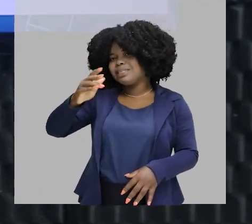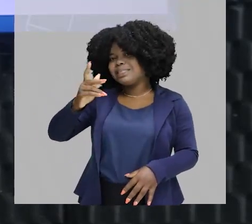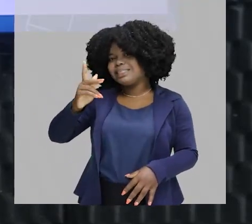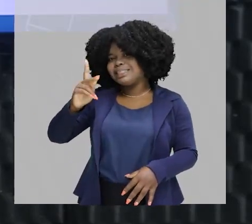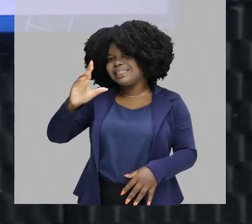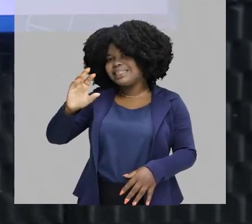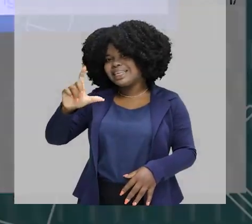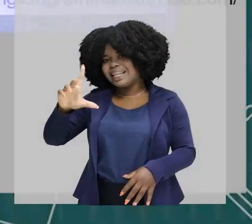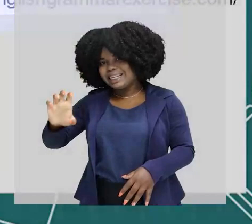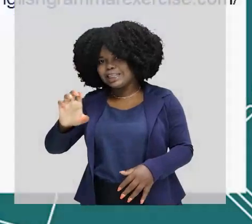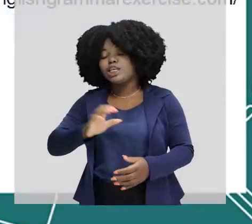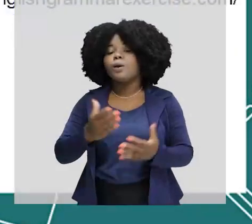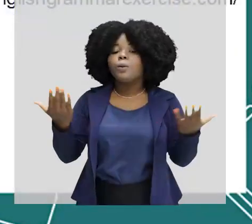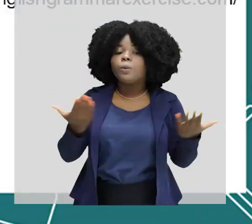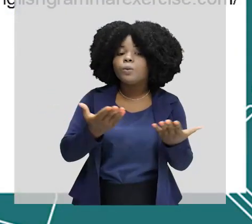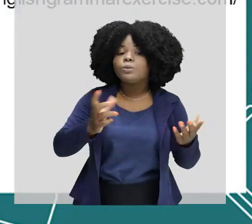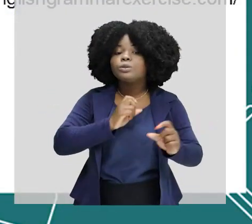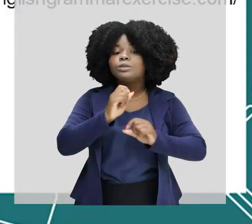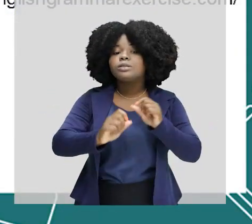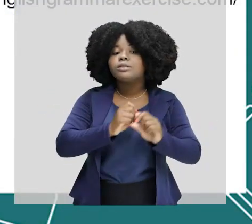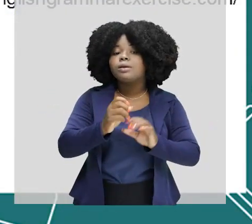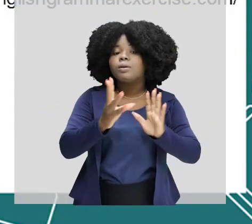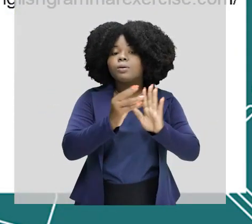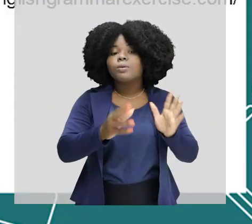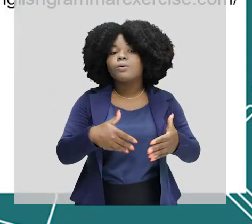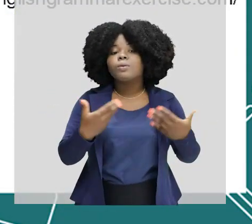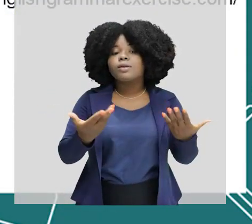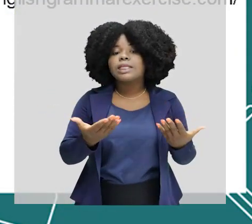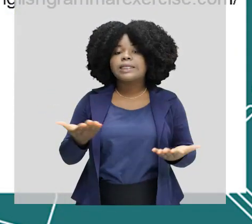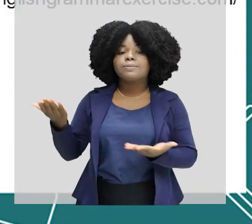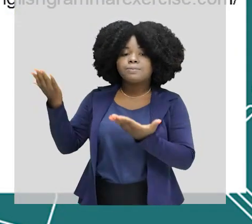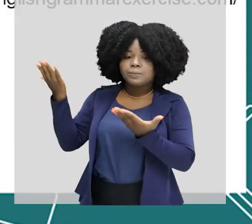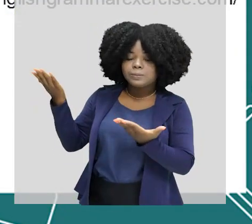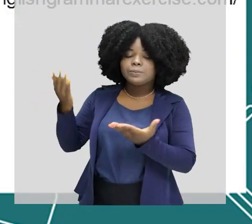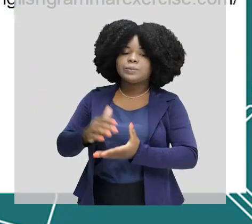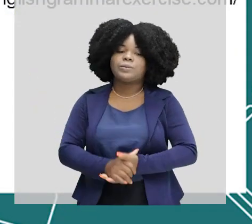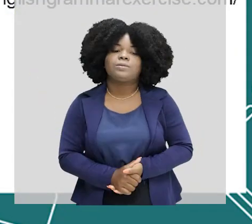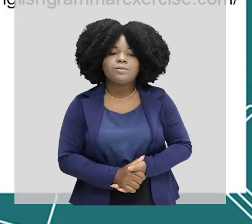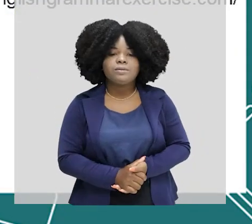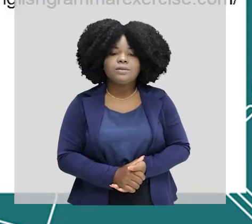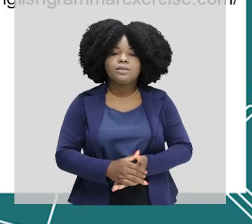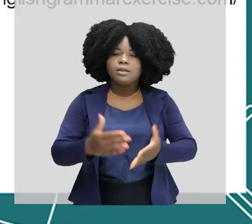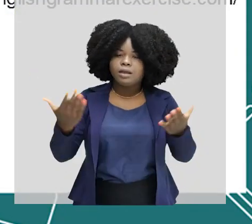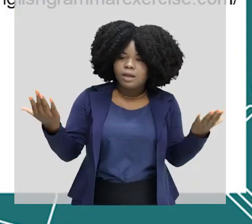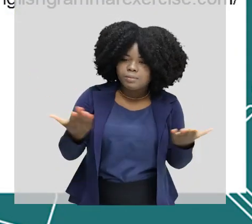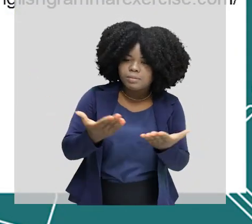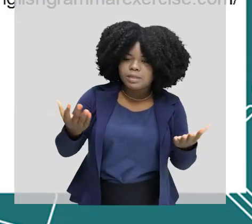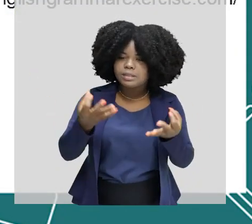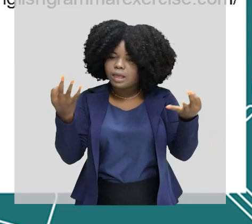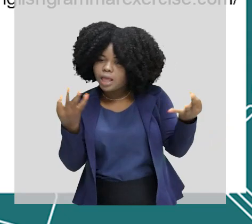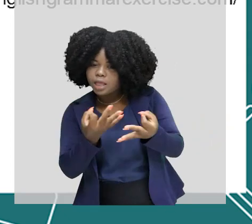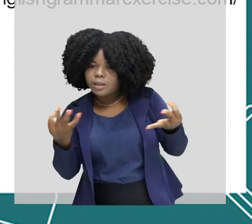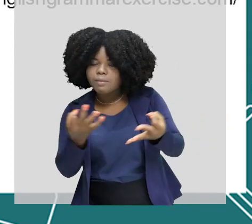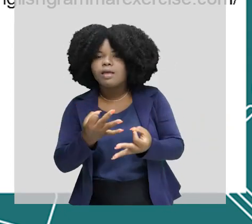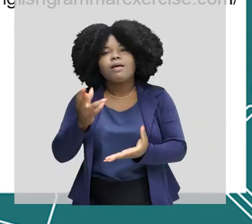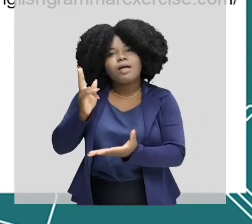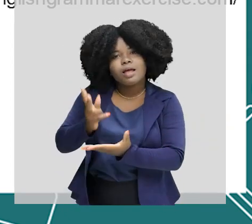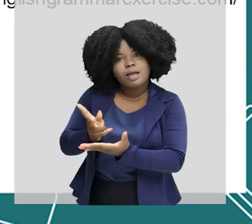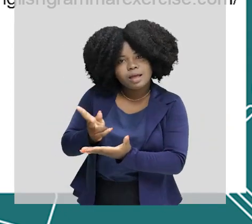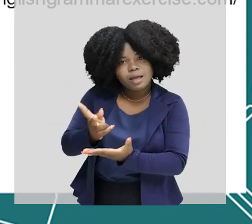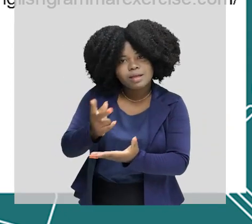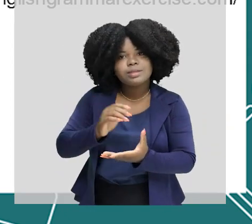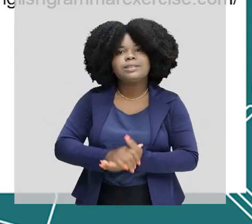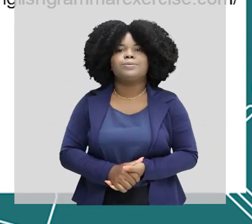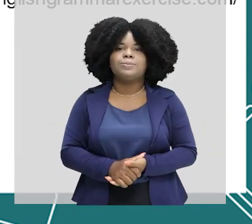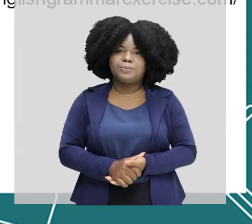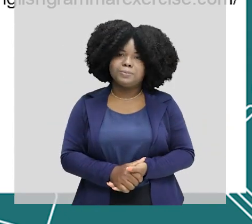Hoje nós vamos falar de Present Perfect Continuous, ou seja, presente perfeito contínuo. Como